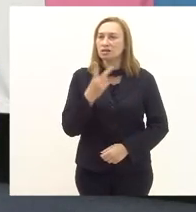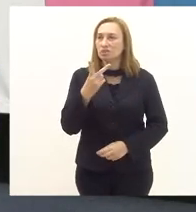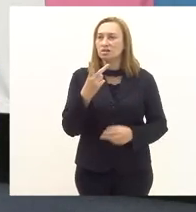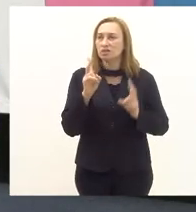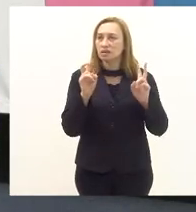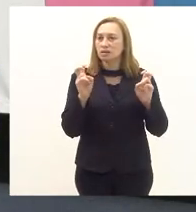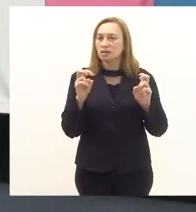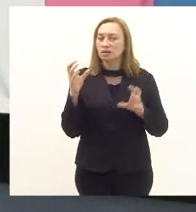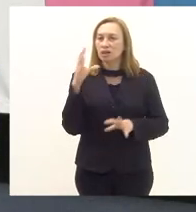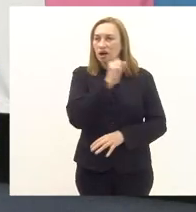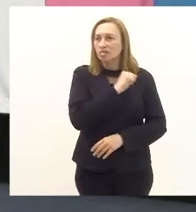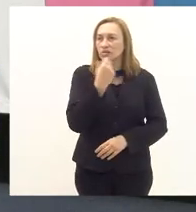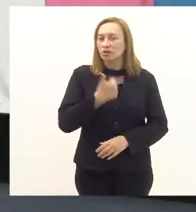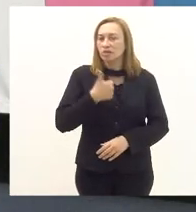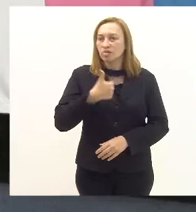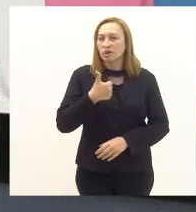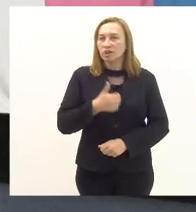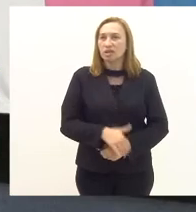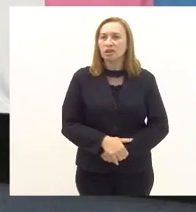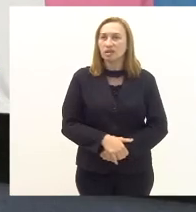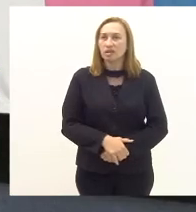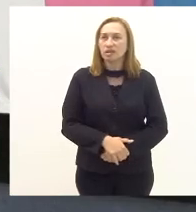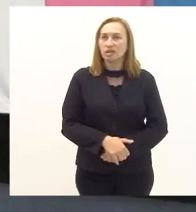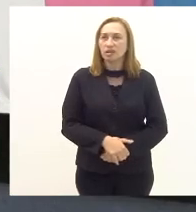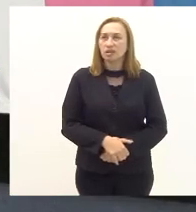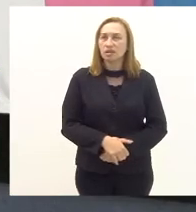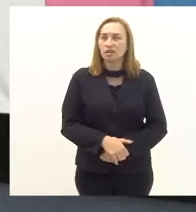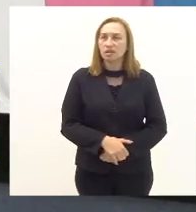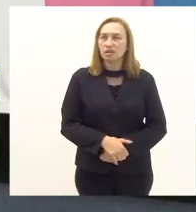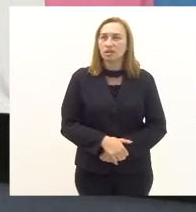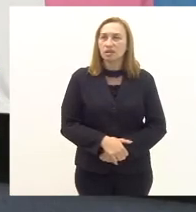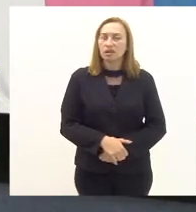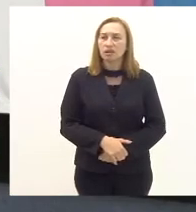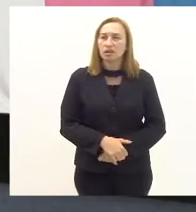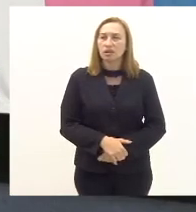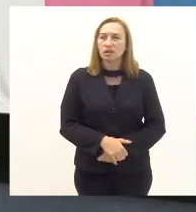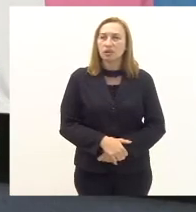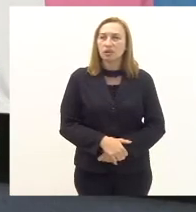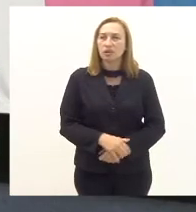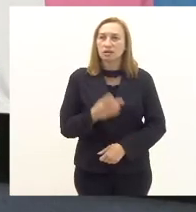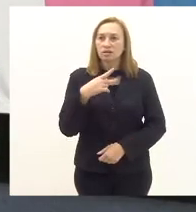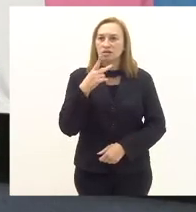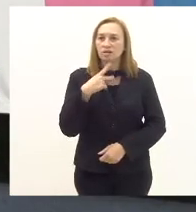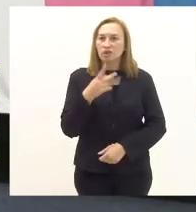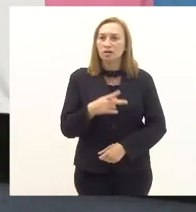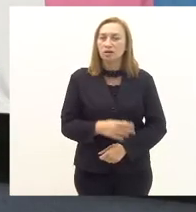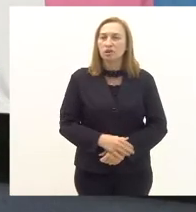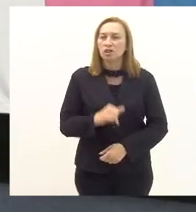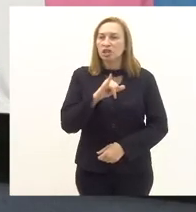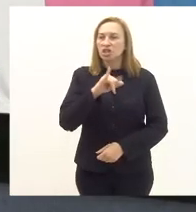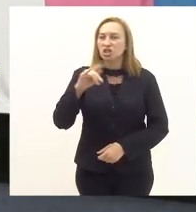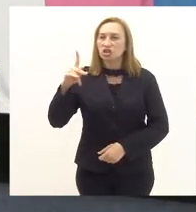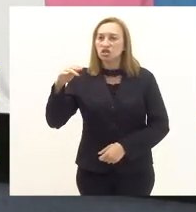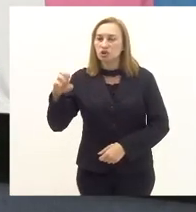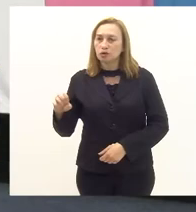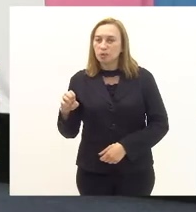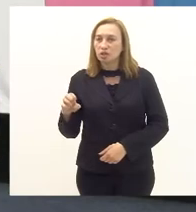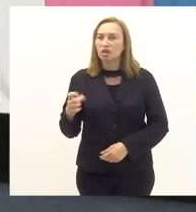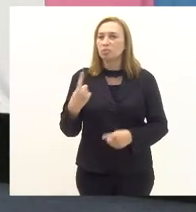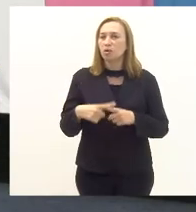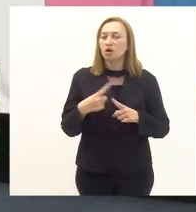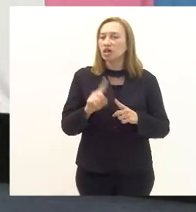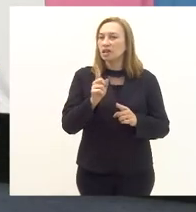bem rápidas. A primeira, uma das vezes que a gente questionou o ISP lá atrás, por que ele não fazia